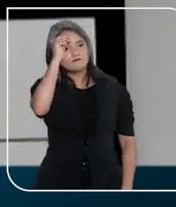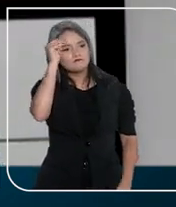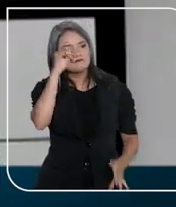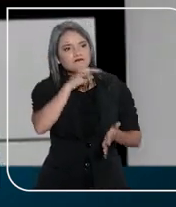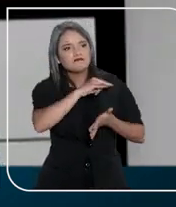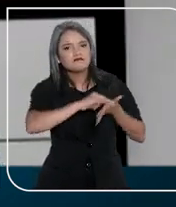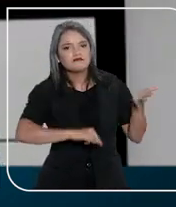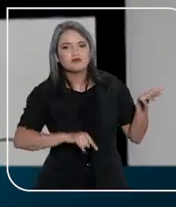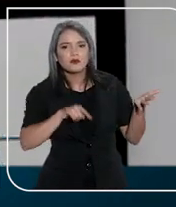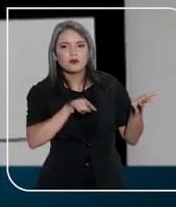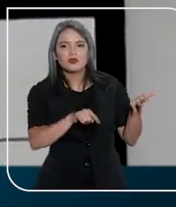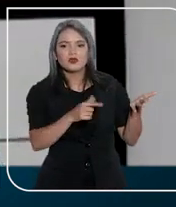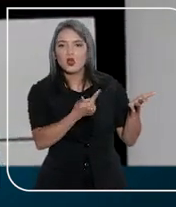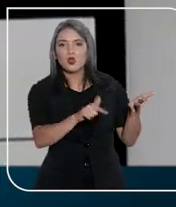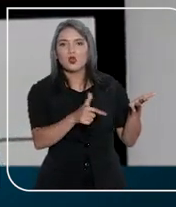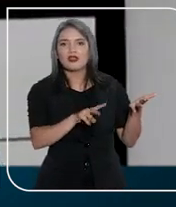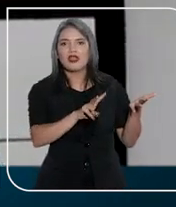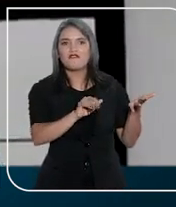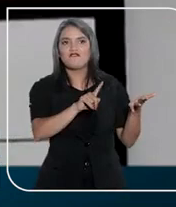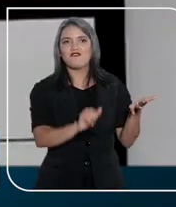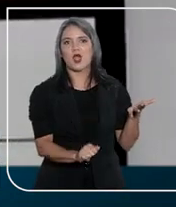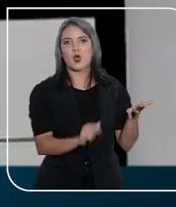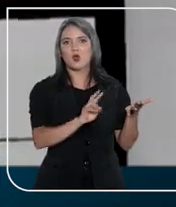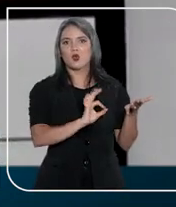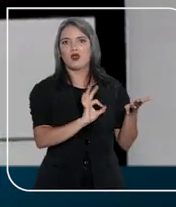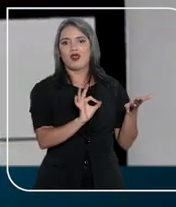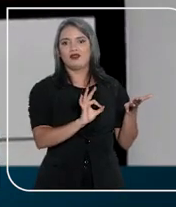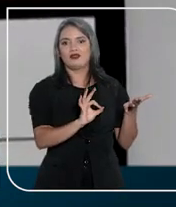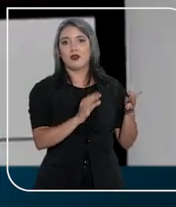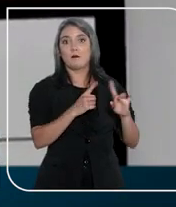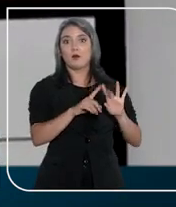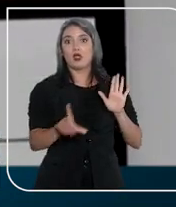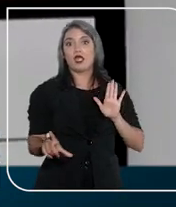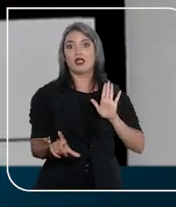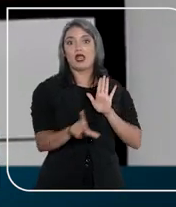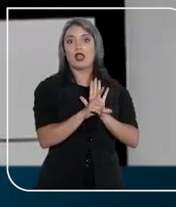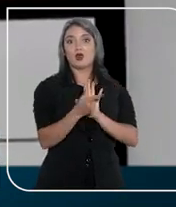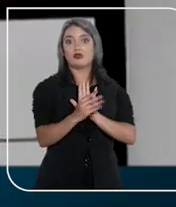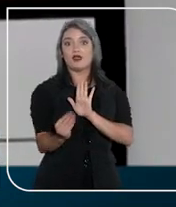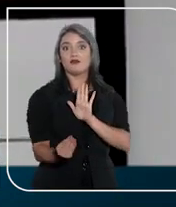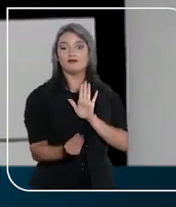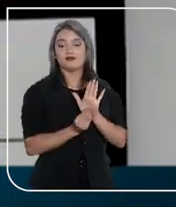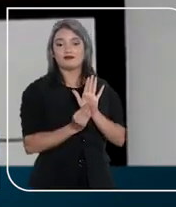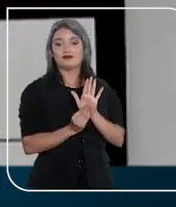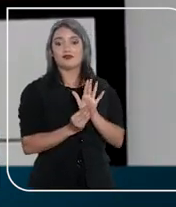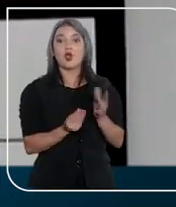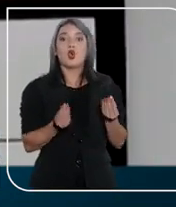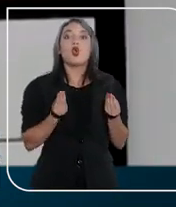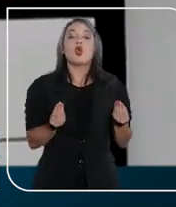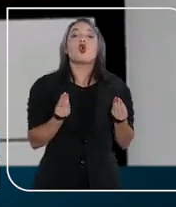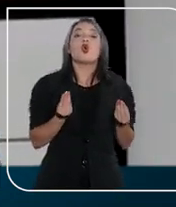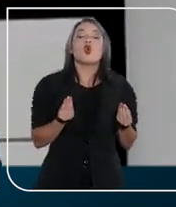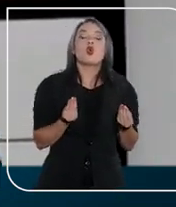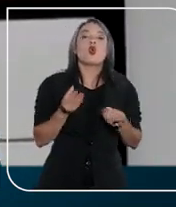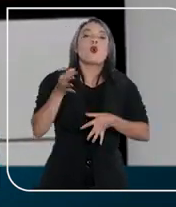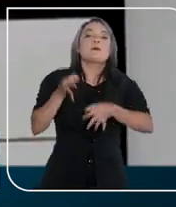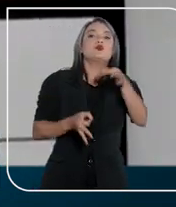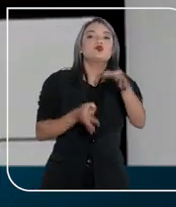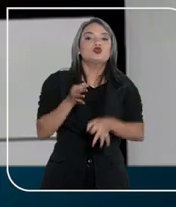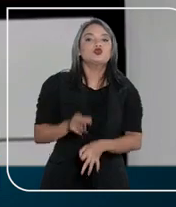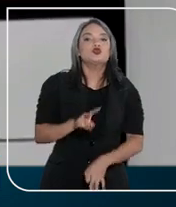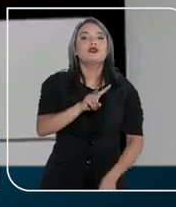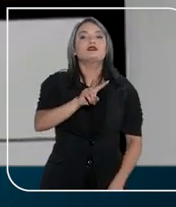não existe cargo vago, porque a legislação não ampliou. Então eu não tenho como, através do Poder Judiciário,